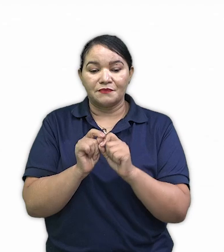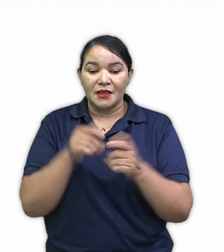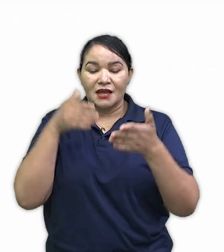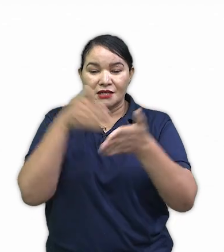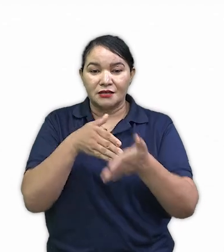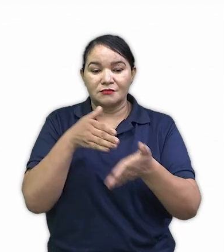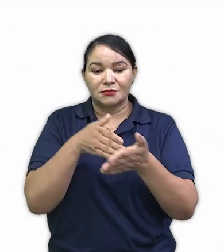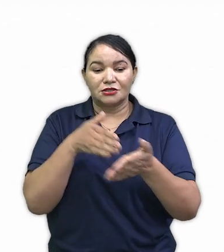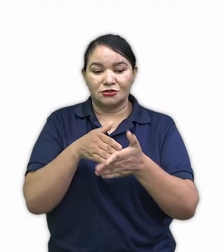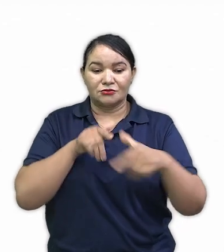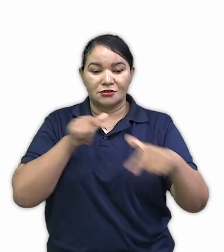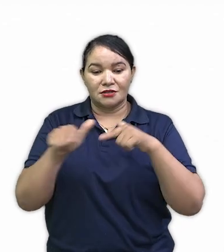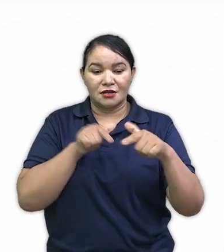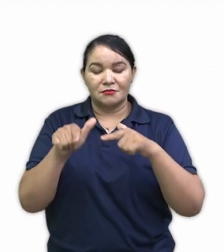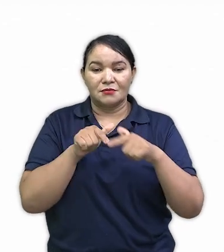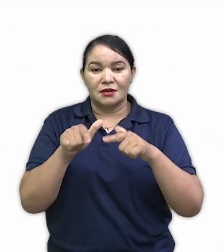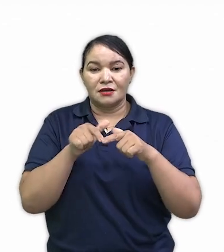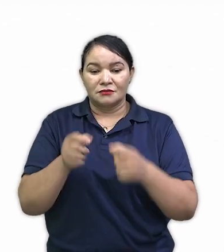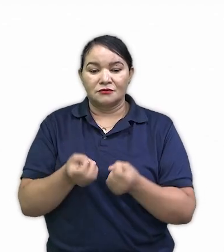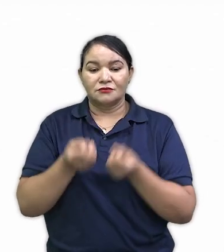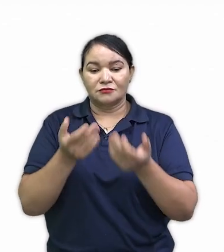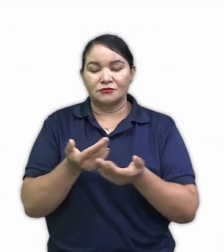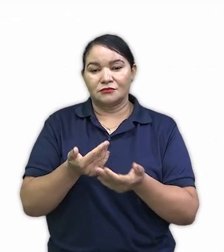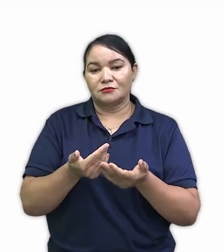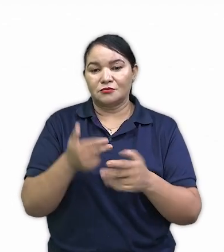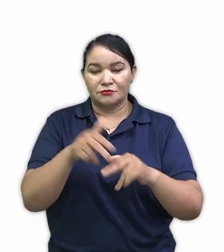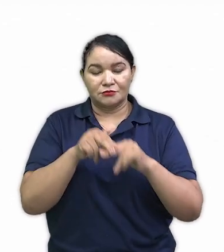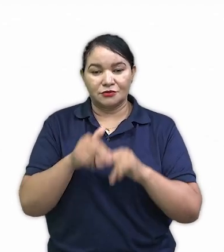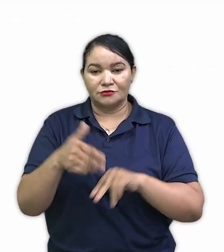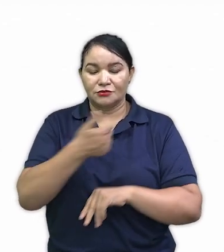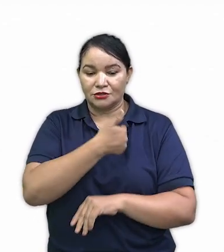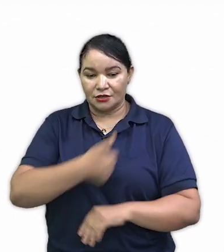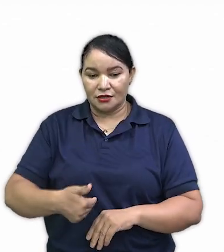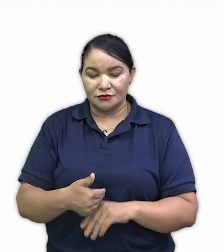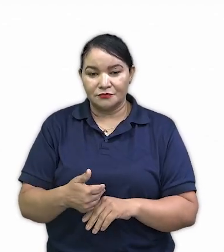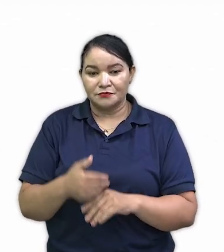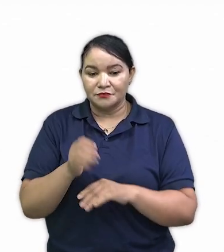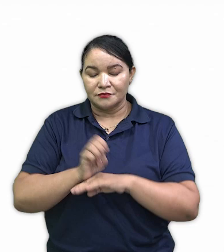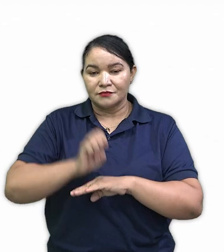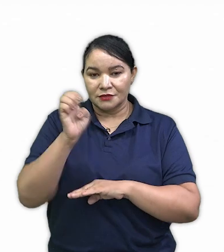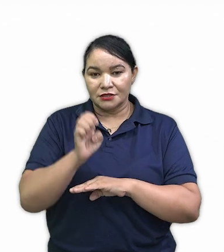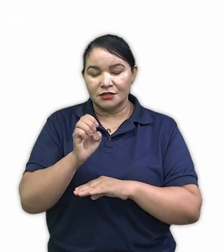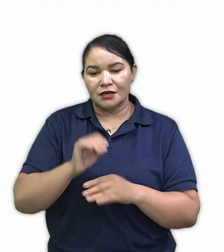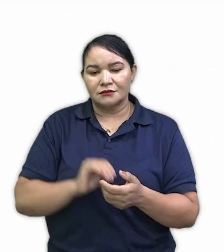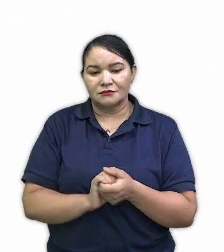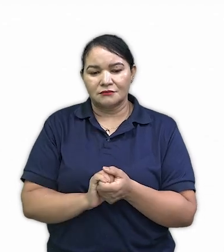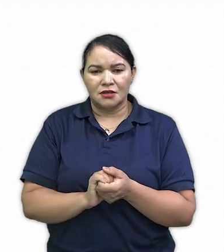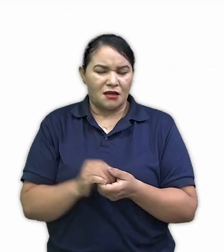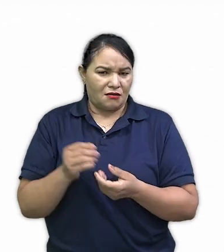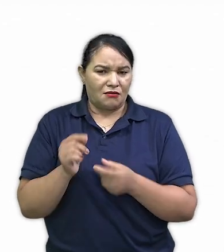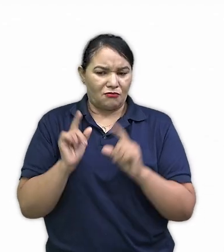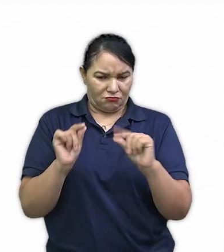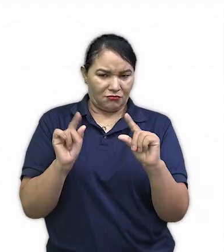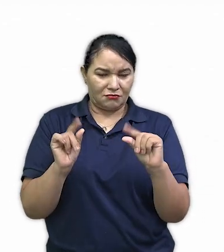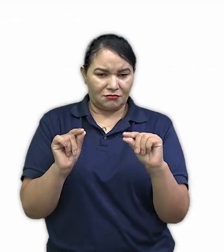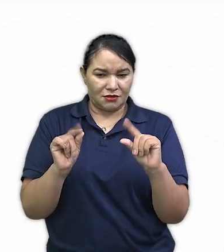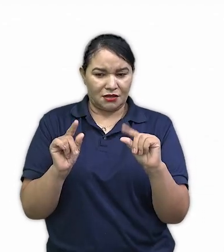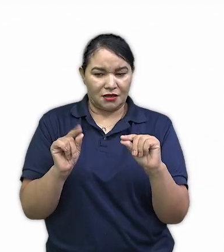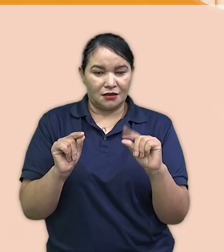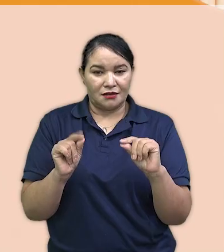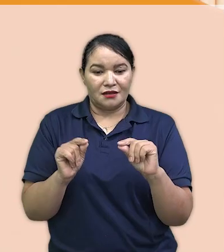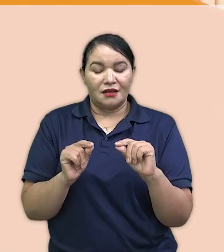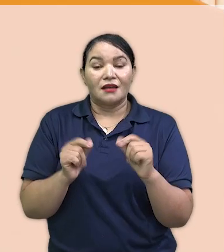deve se limitar a um serviço oferecido pelo Estado. O que é isso? O que o senhor está querendo dizer com